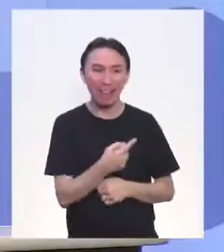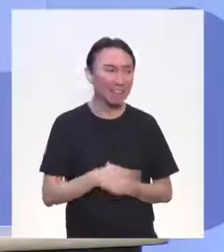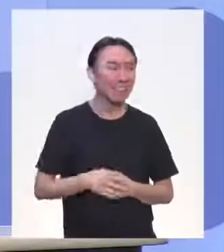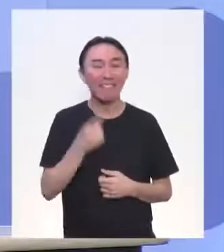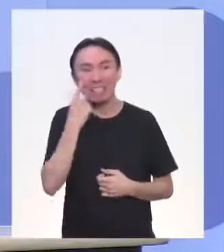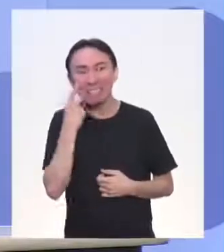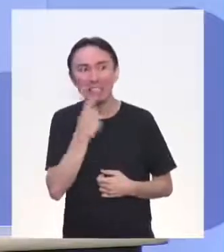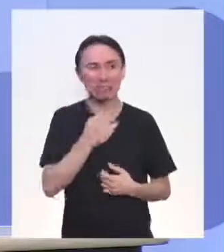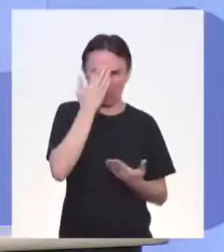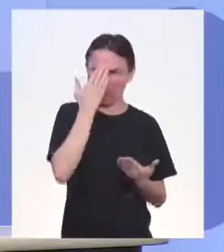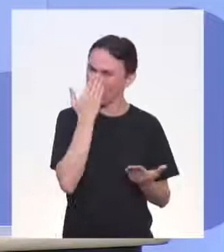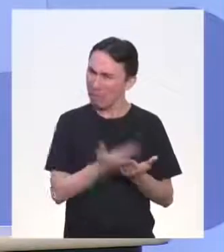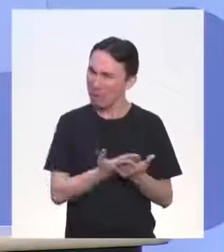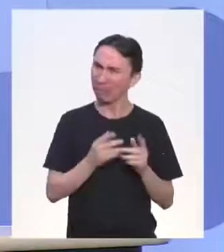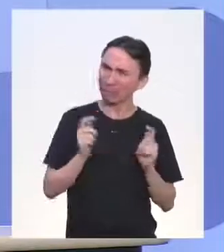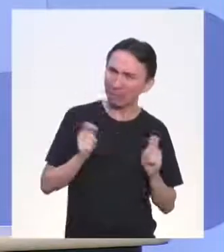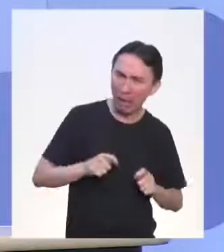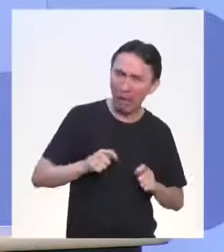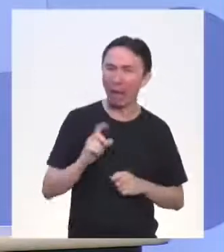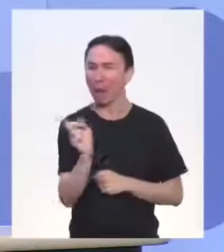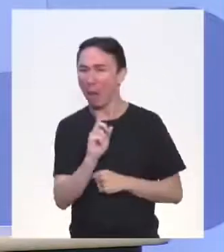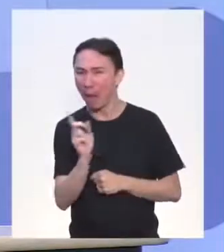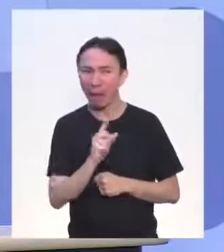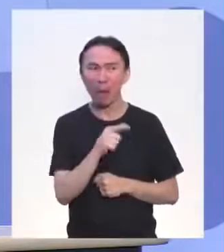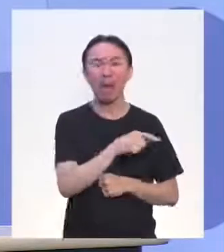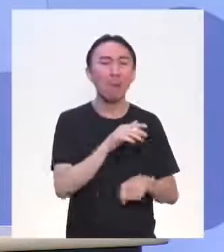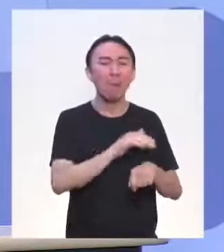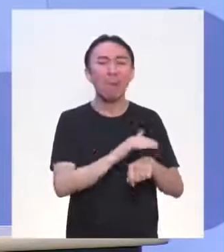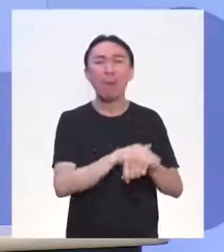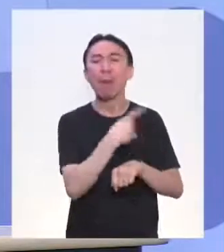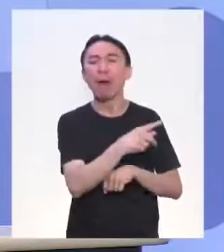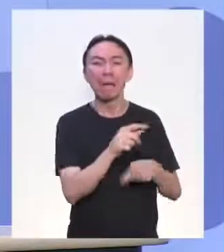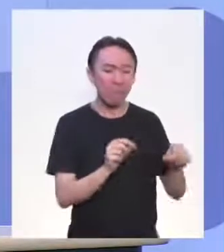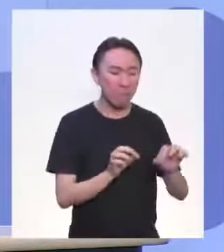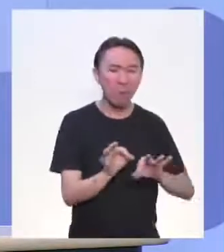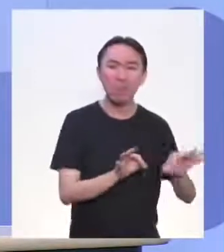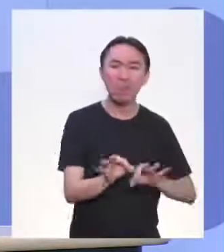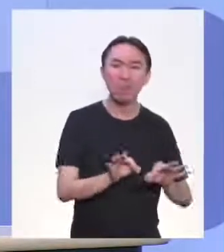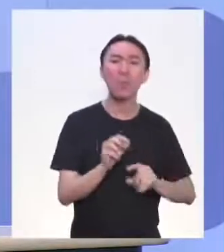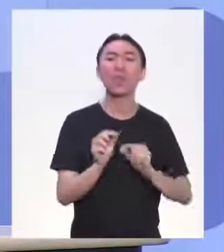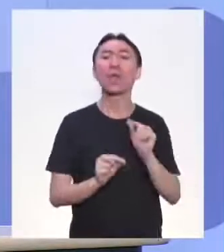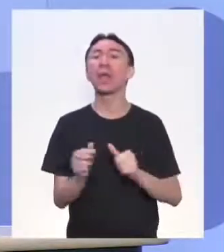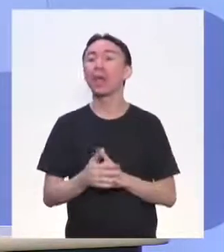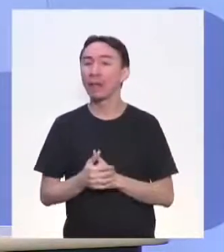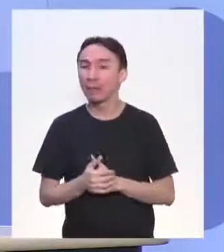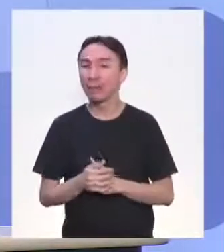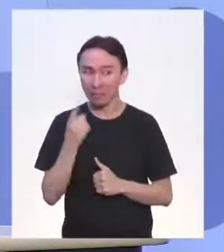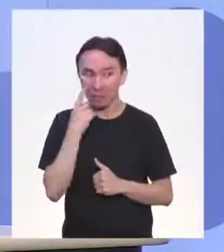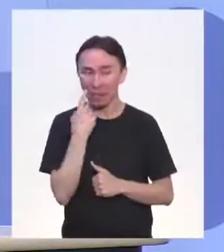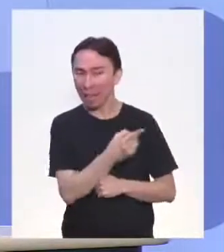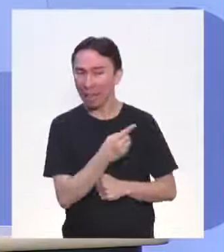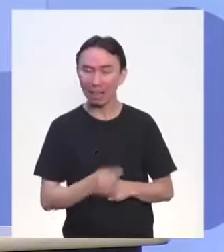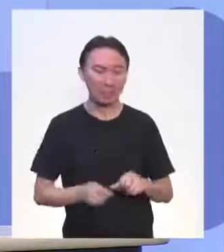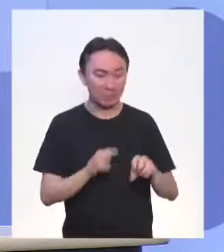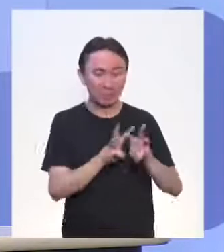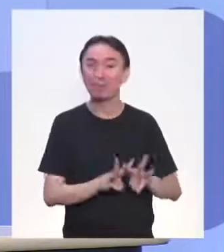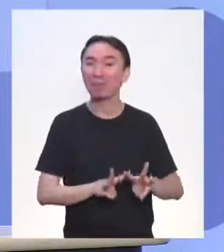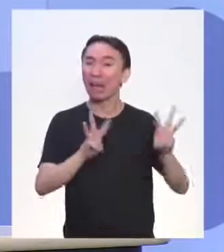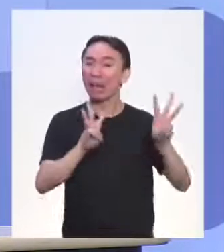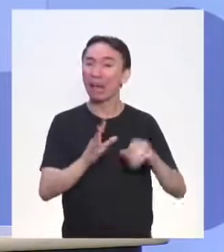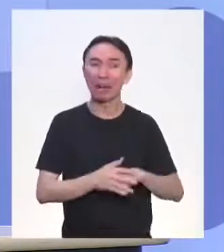Elaine. Exatamente, verificar a idoneidade daquele site, né? Daquele